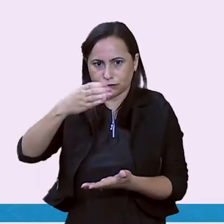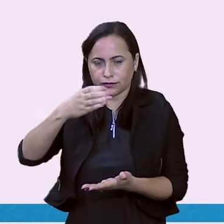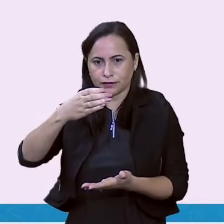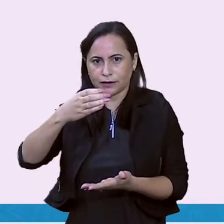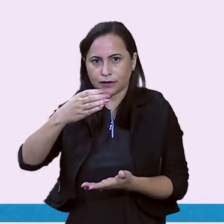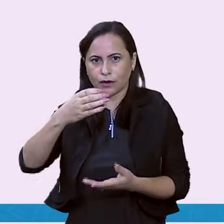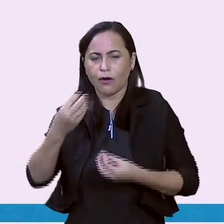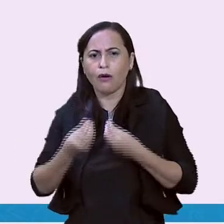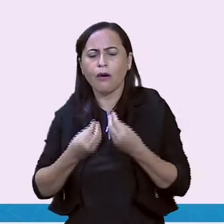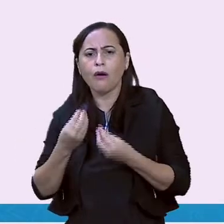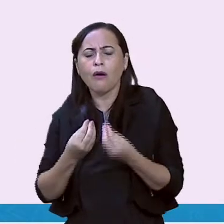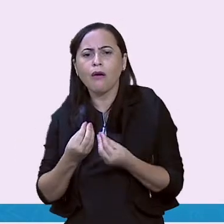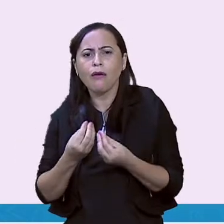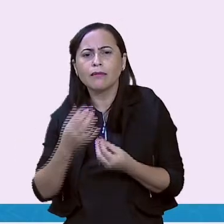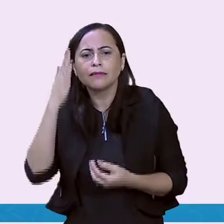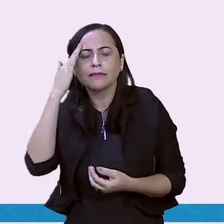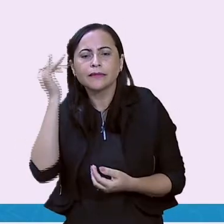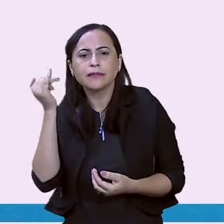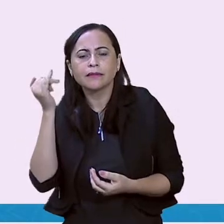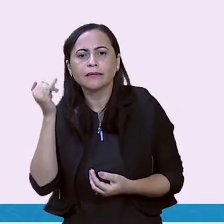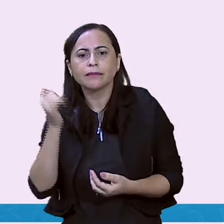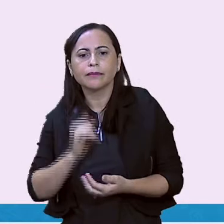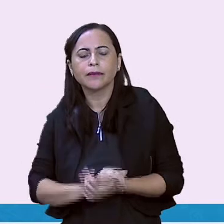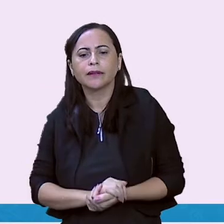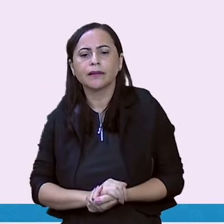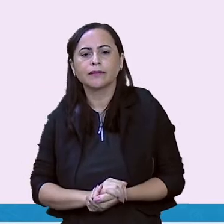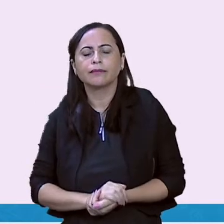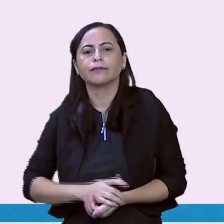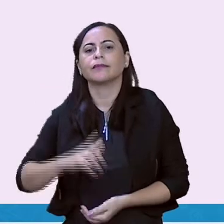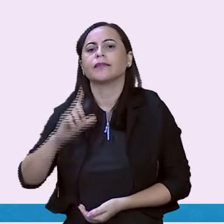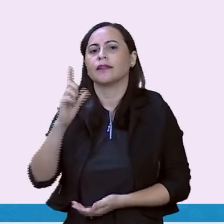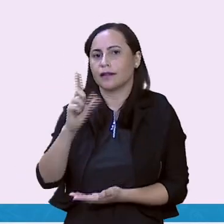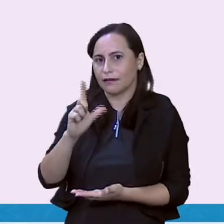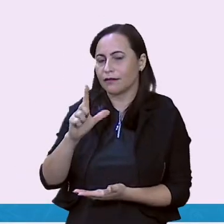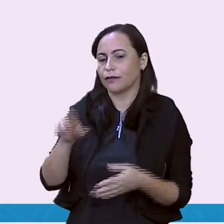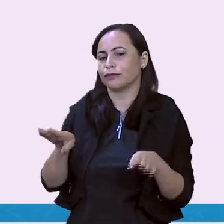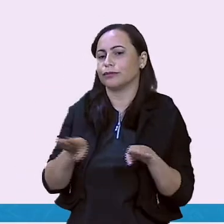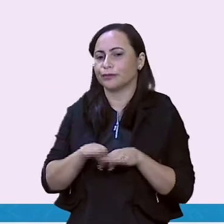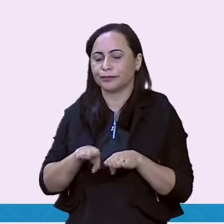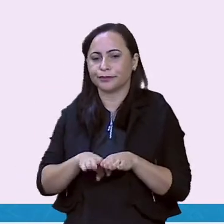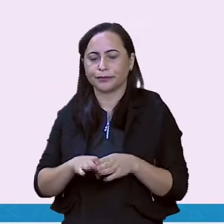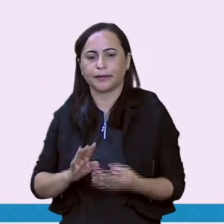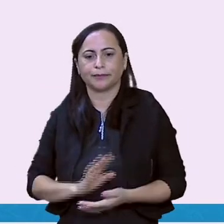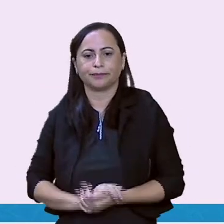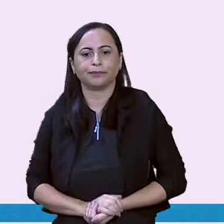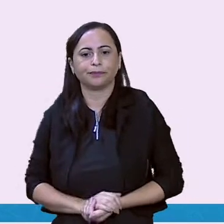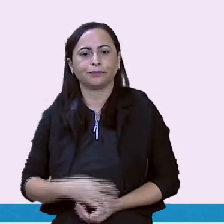Como eu sei a quantidade que eu estou levando? Ela é marcada em litro. Isso aí.